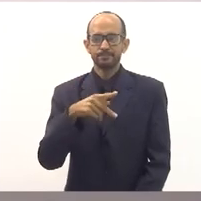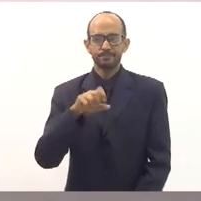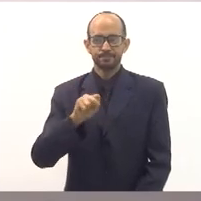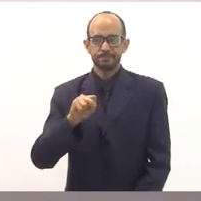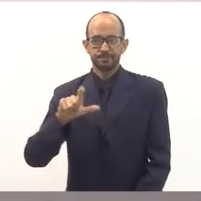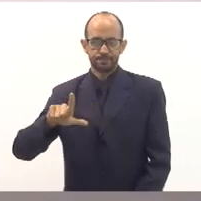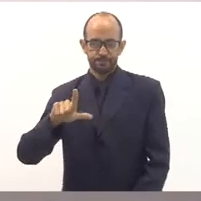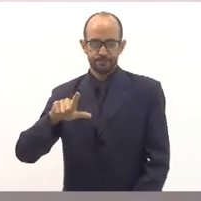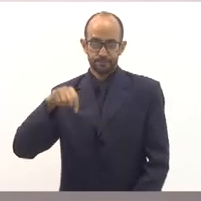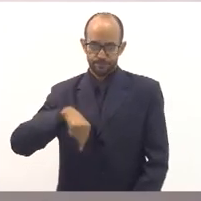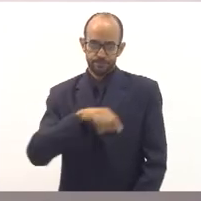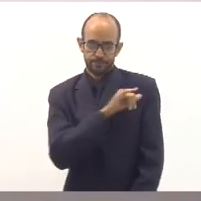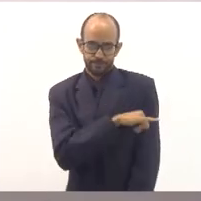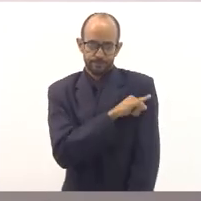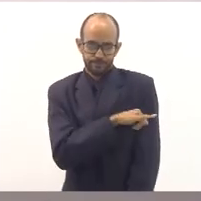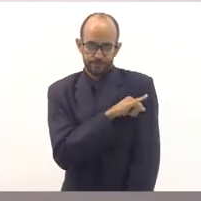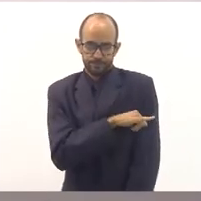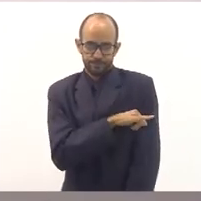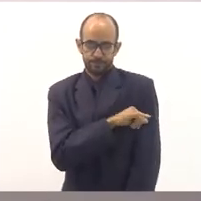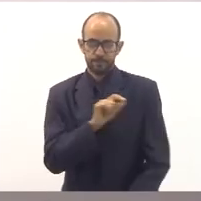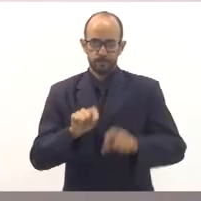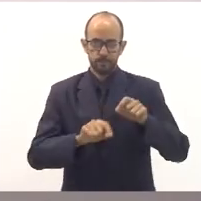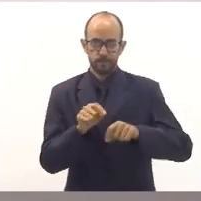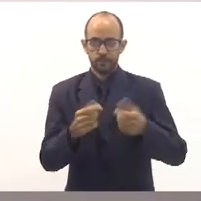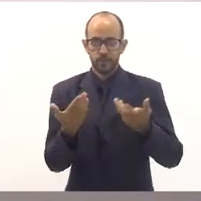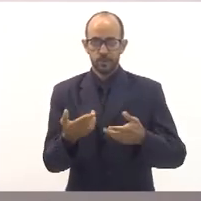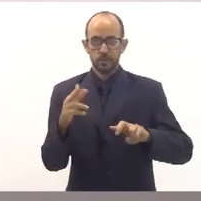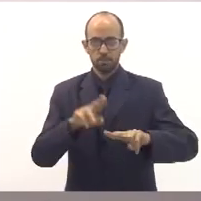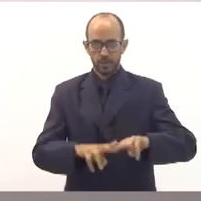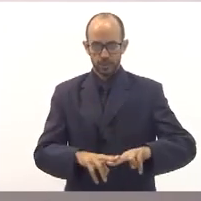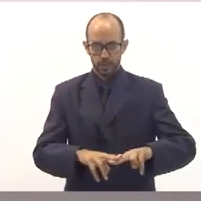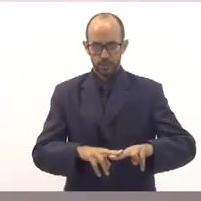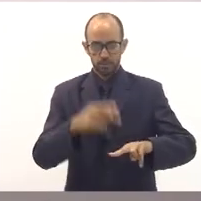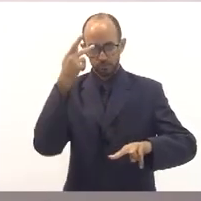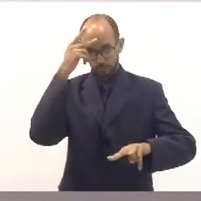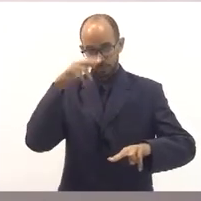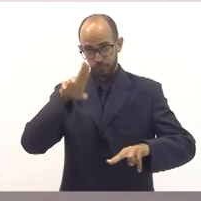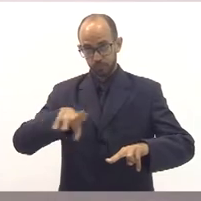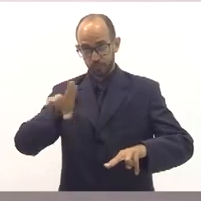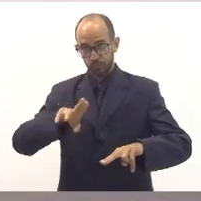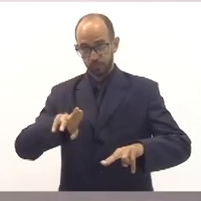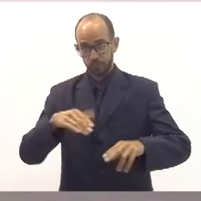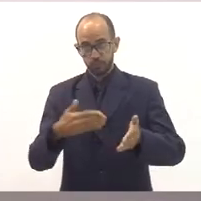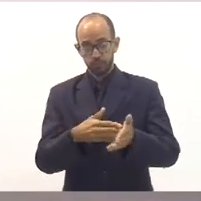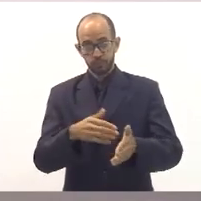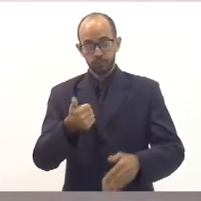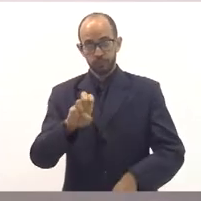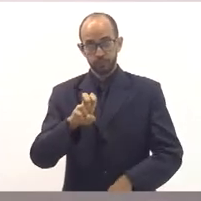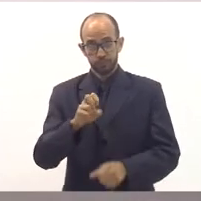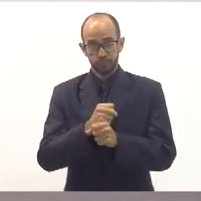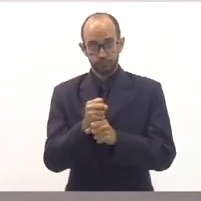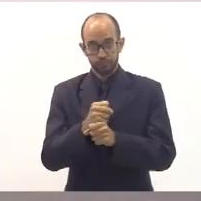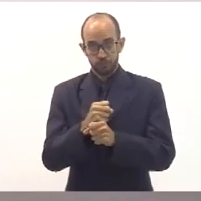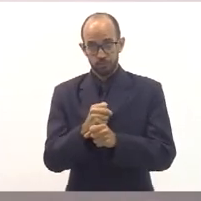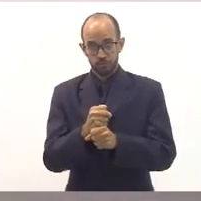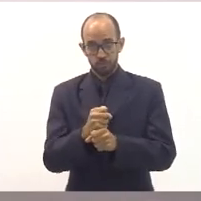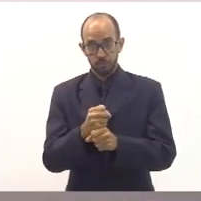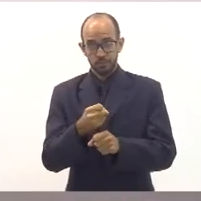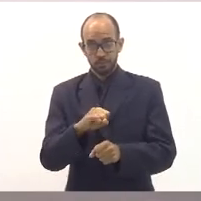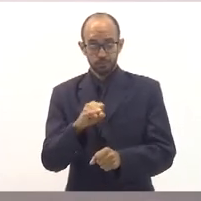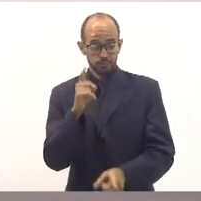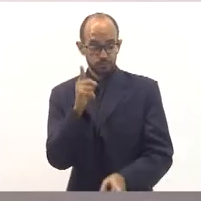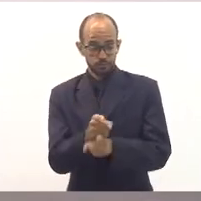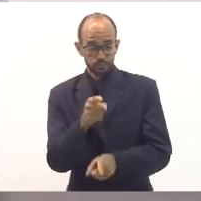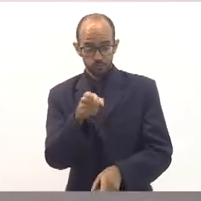aqui do nosso Estado enfim que eles querem aprender usuários até 15 anos se forem